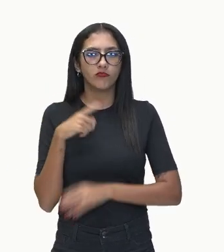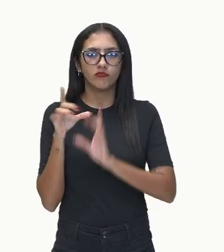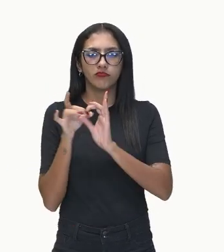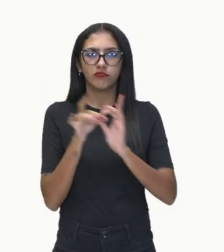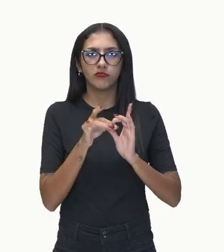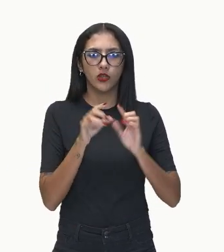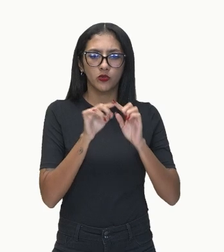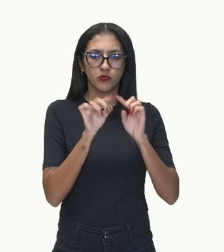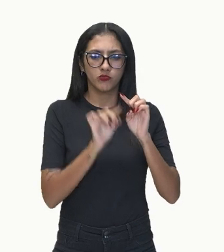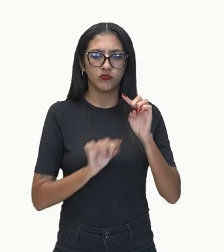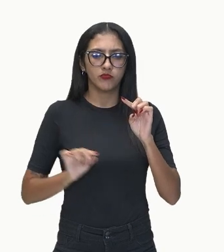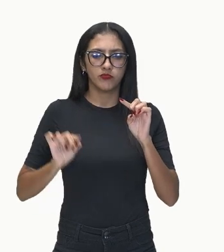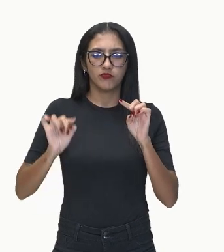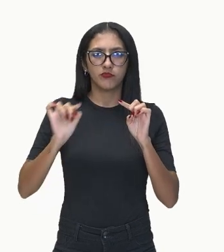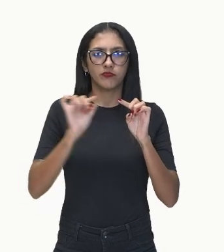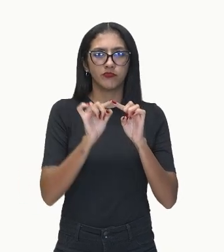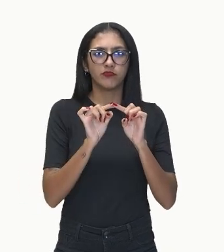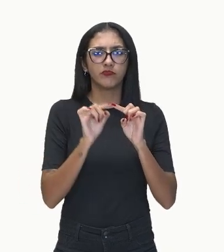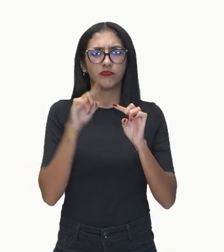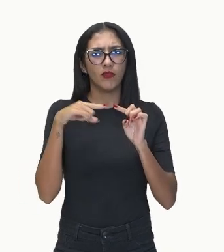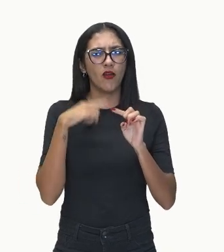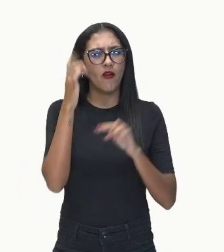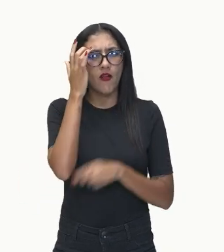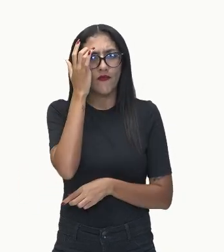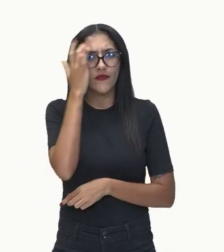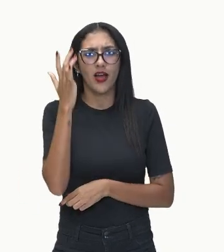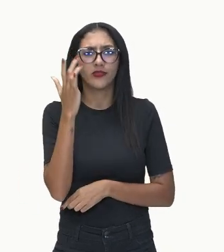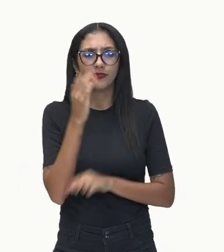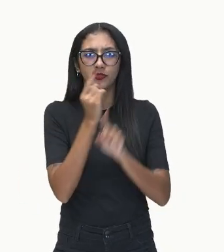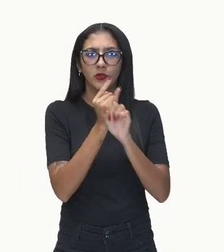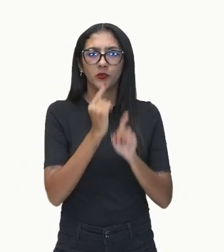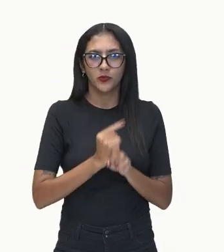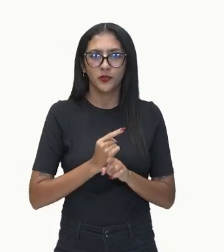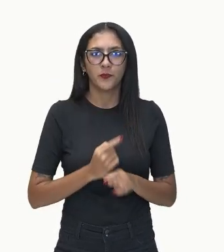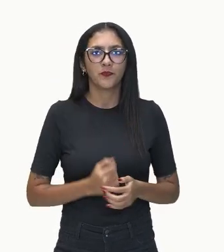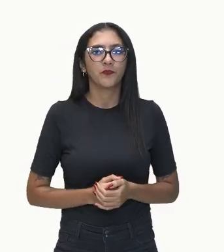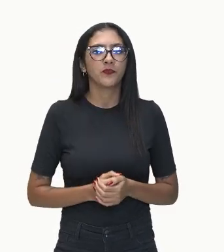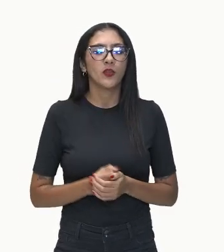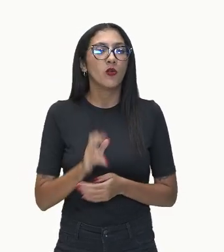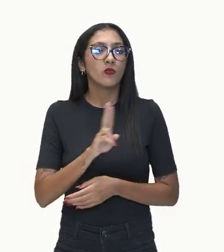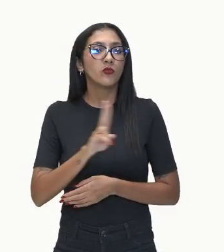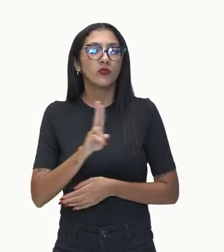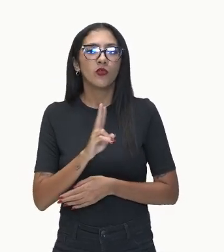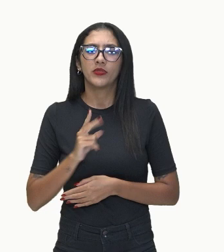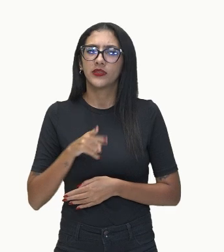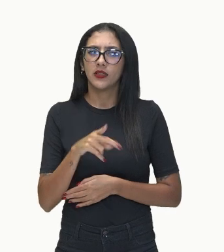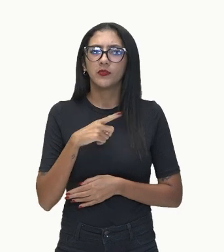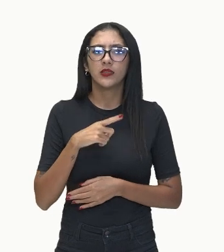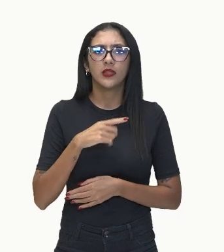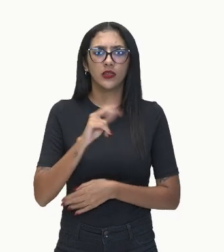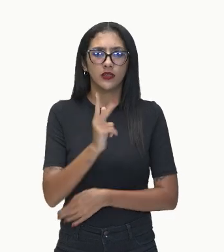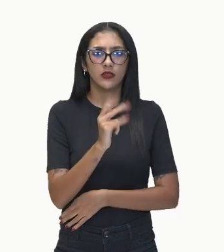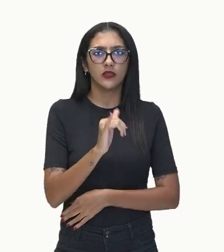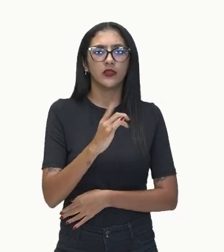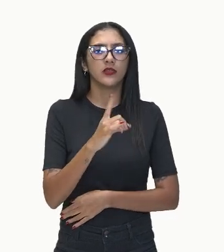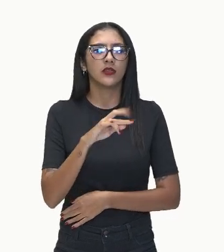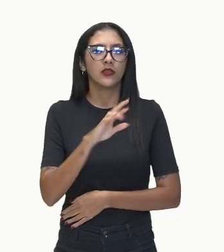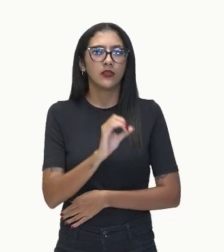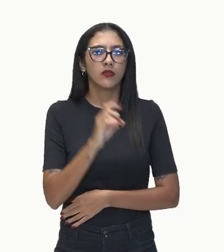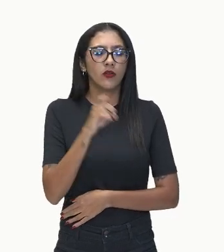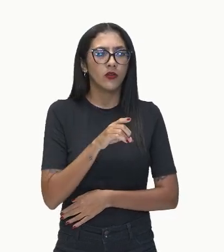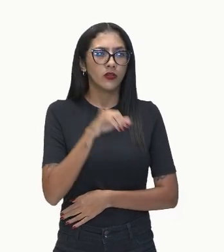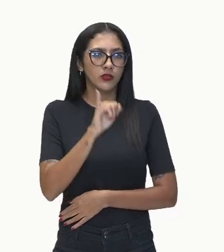anel aromático. Bem fácil de identificar um fenol. E a nomenclatura sempre vem a palavra hidroxi e o nome do anel